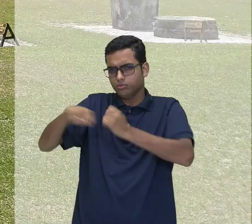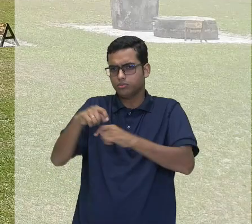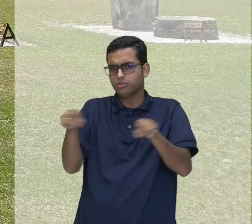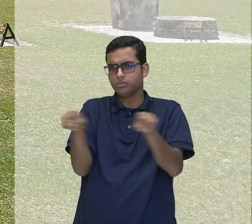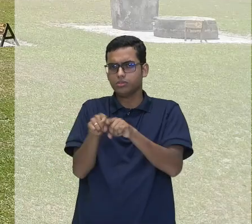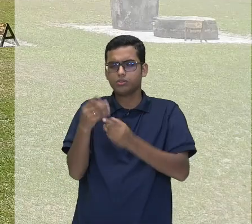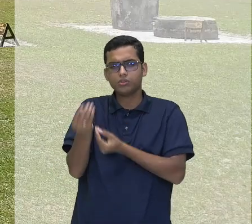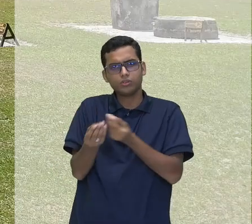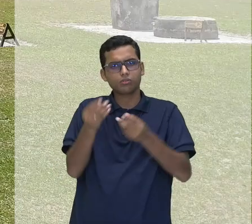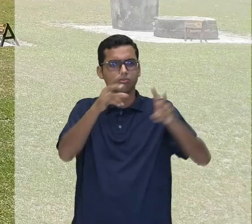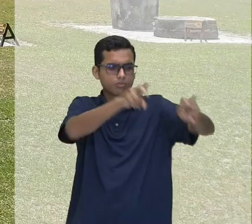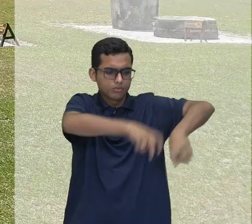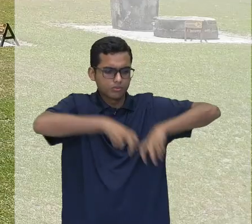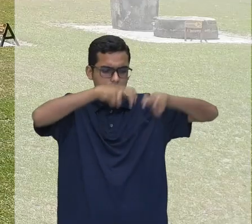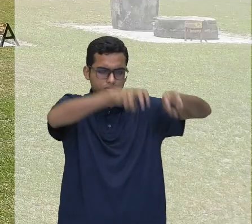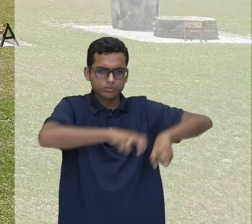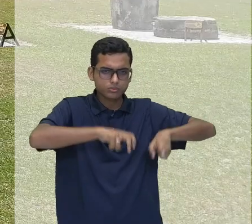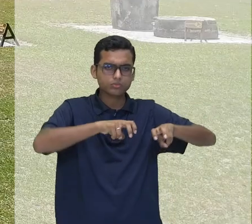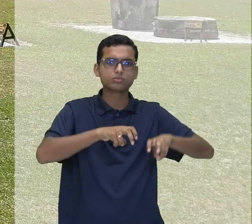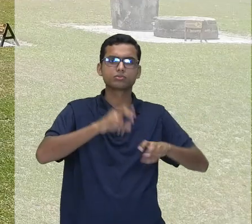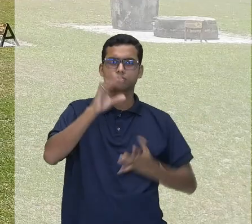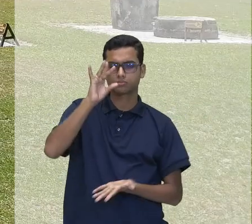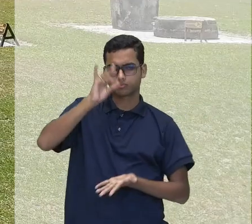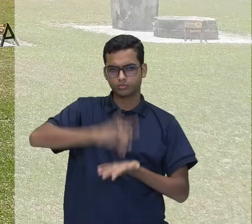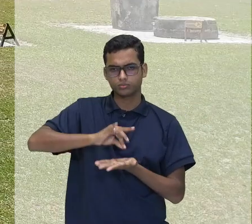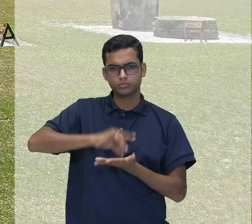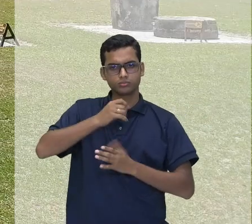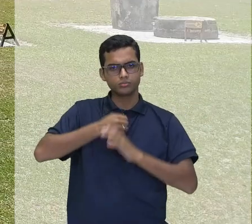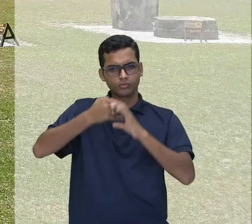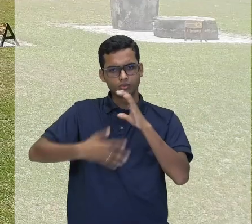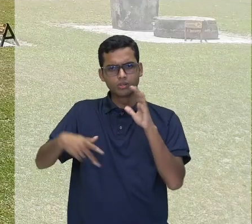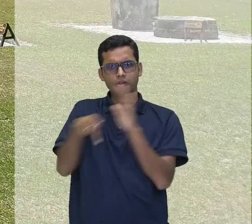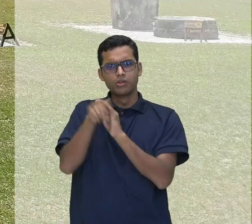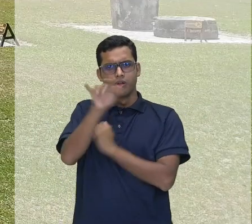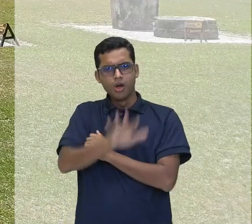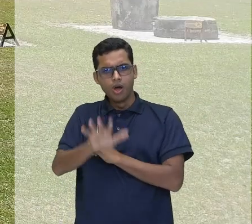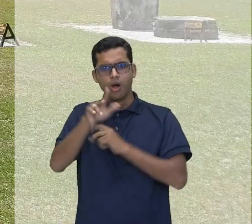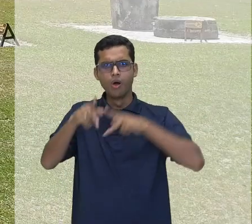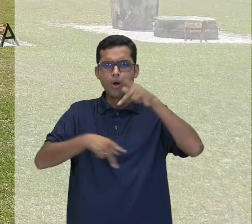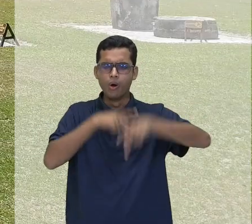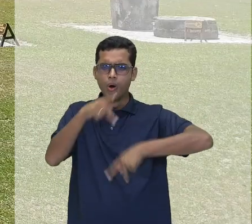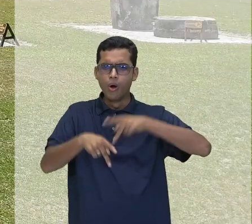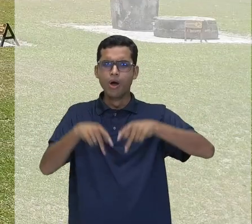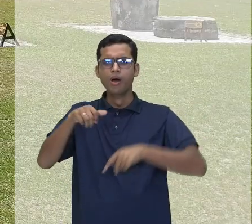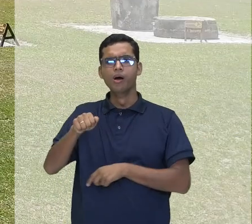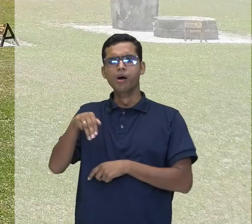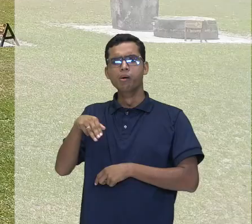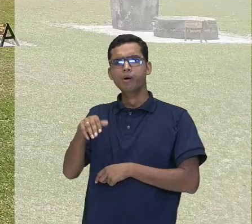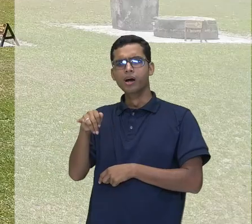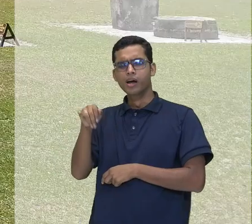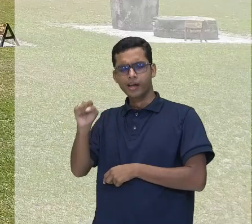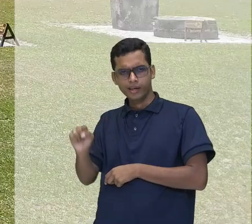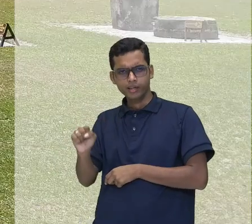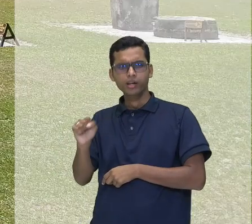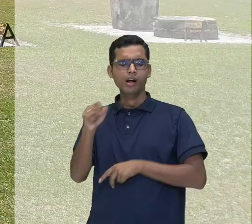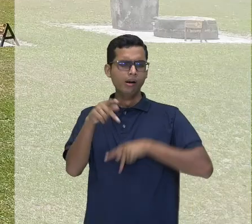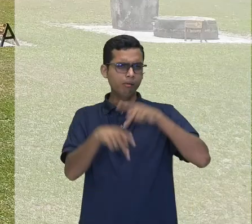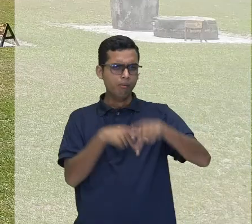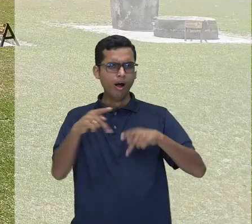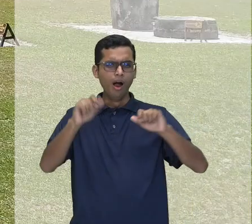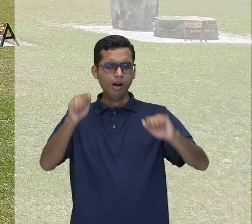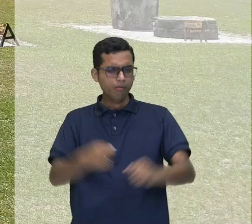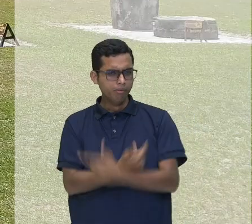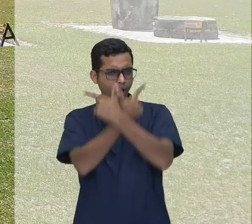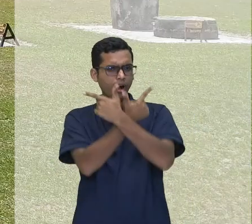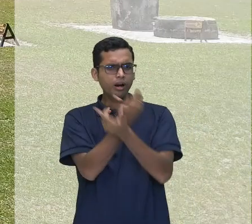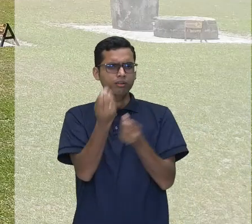na agricultura. Ok? Então, essas são as características gerais dos maias, mas vamos verificar também como é que estava organizada a sua